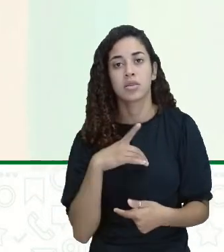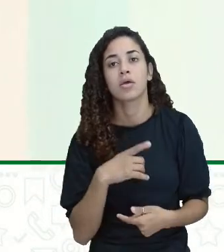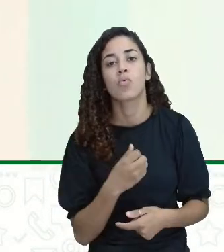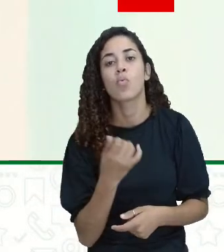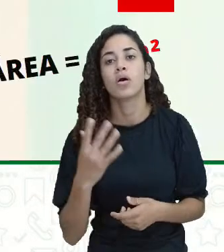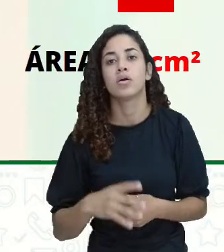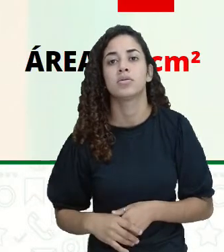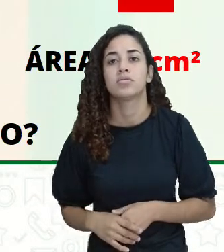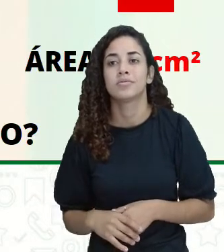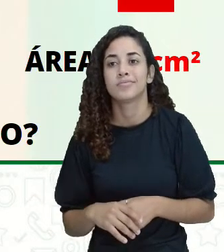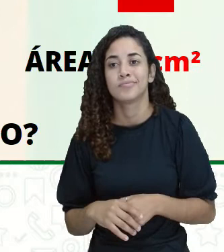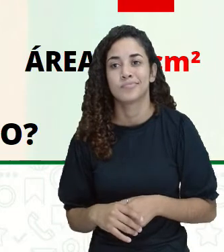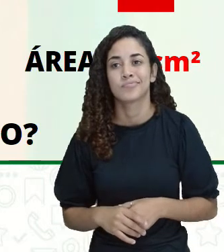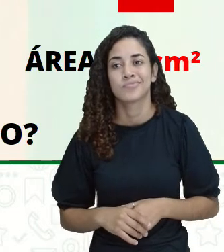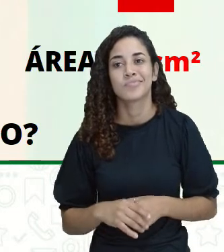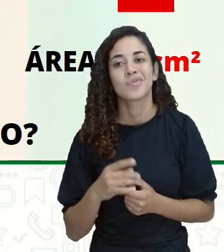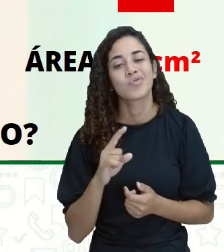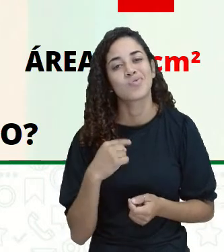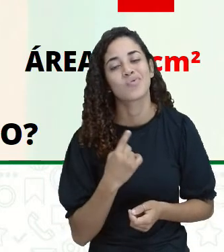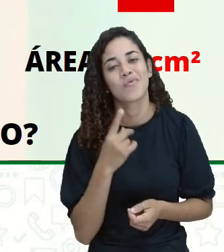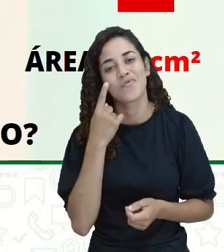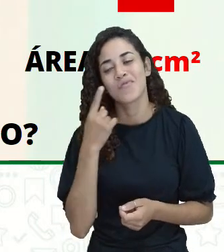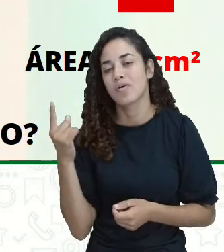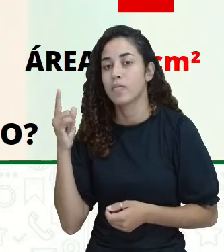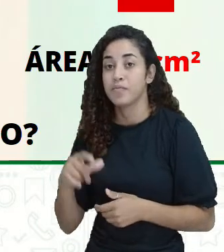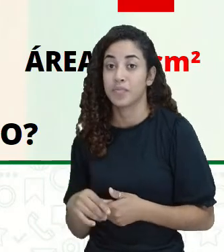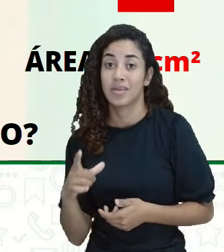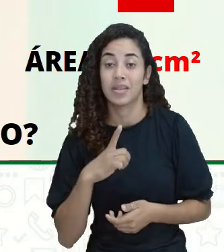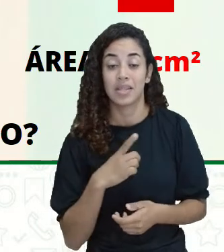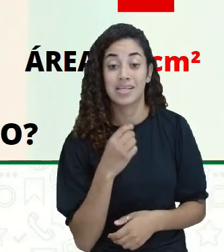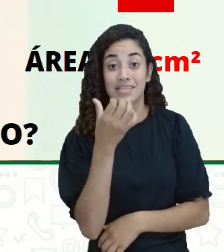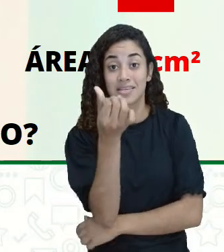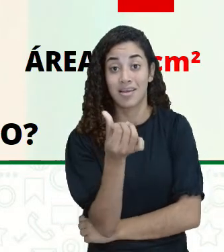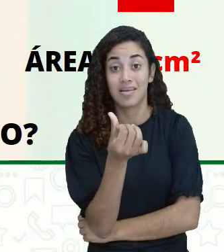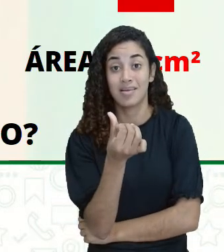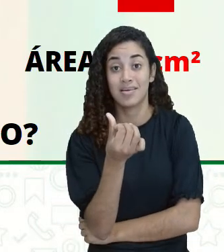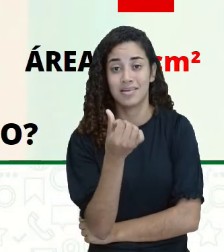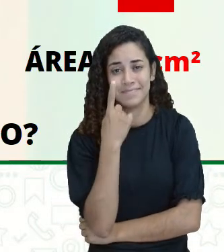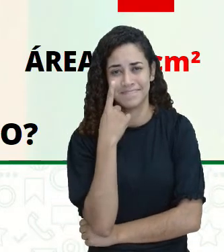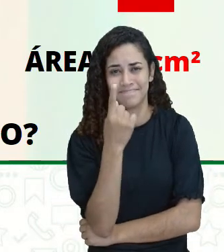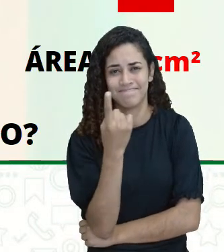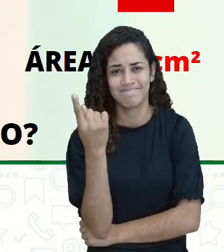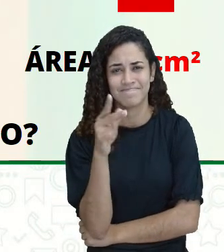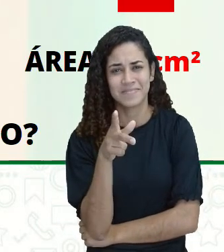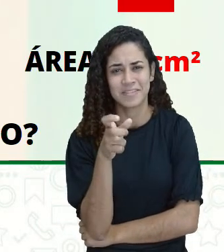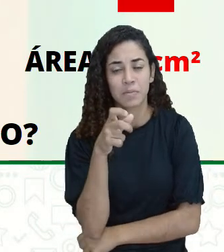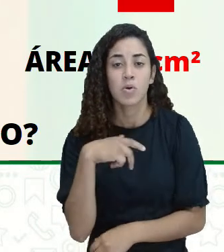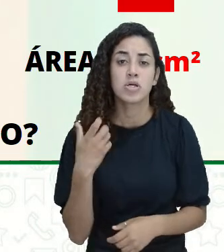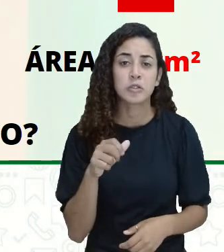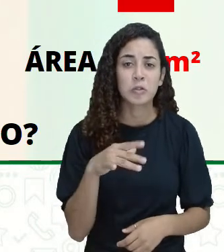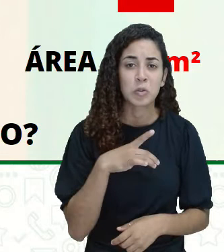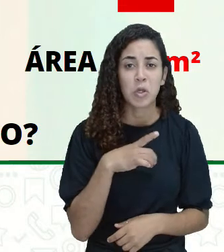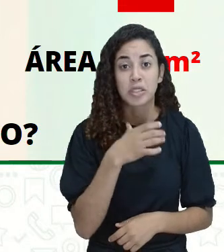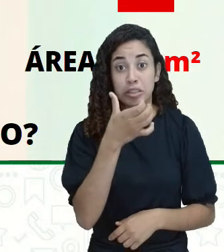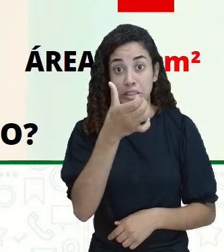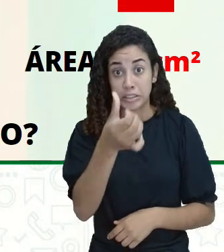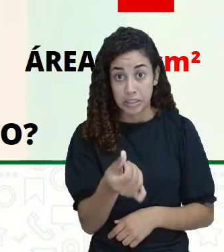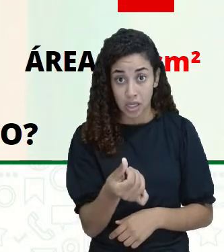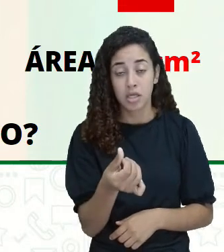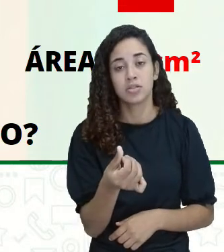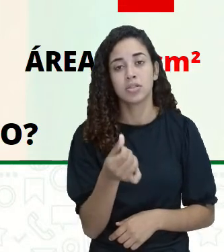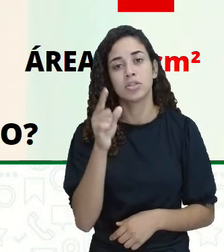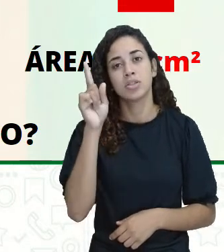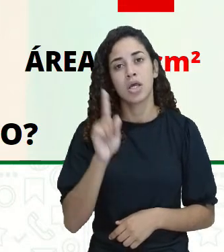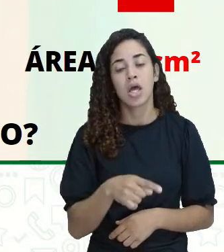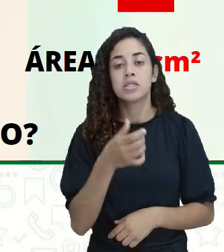ver agora. Então, eu tenho 6 partes, perceberam? Se eu tenho 6 partes, eu tenho